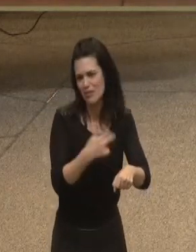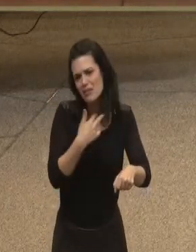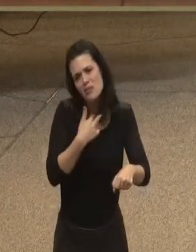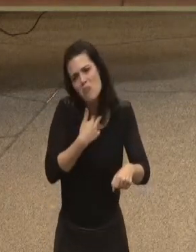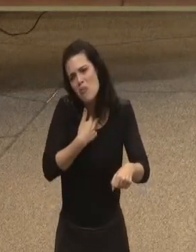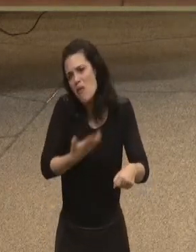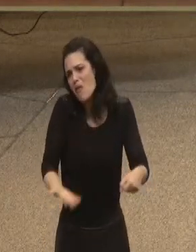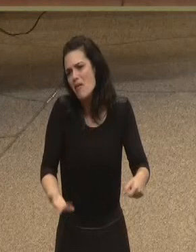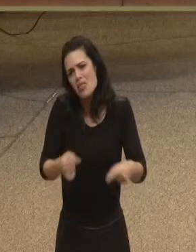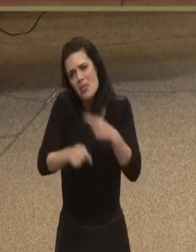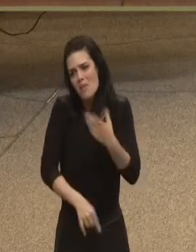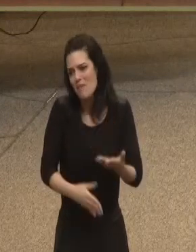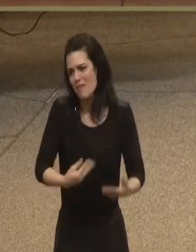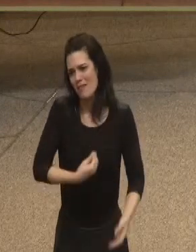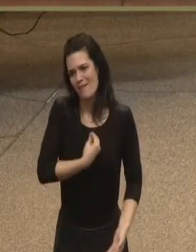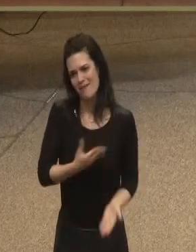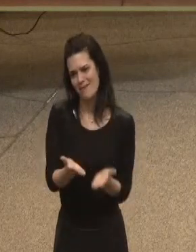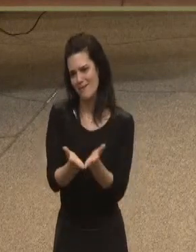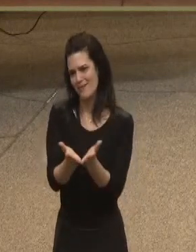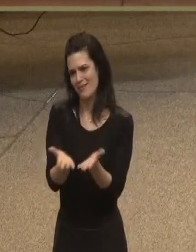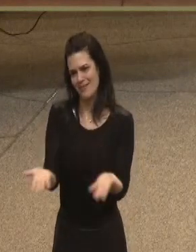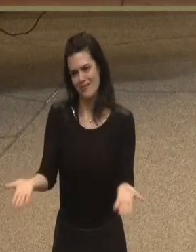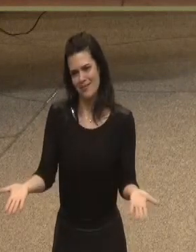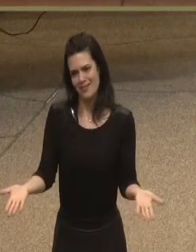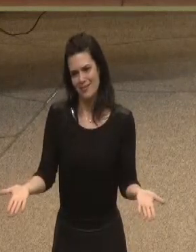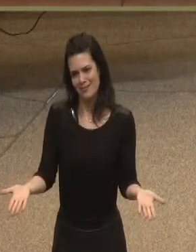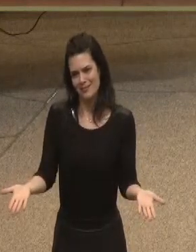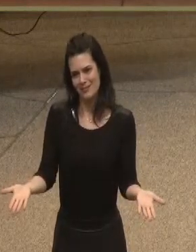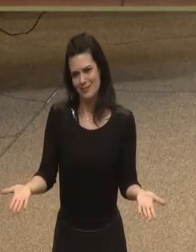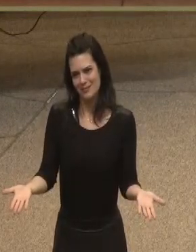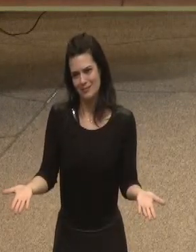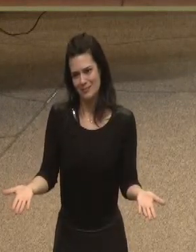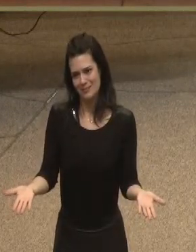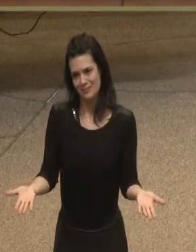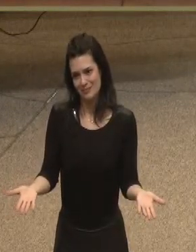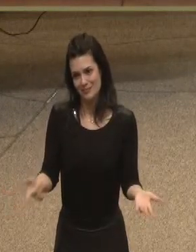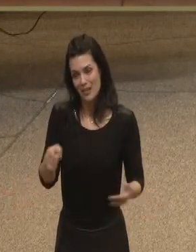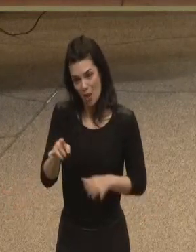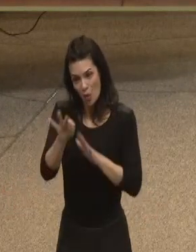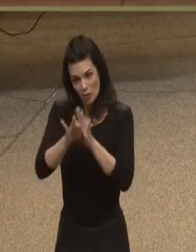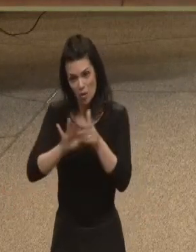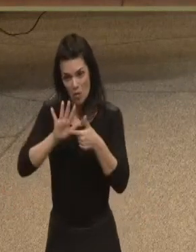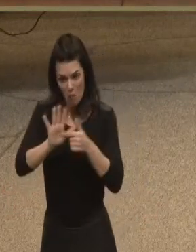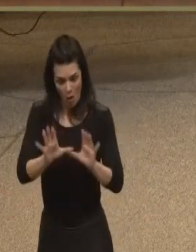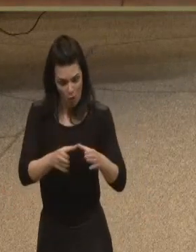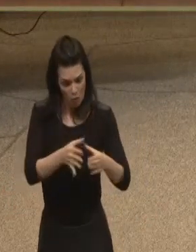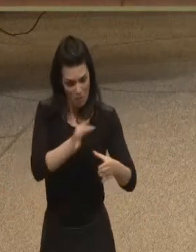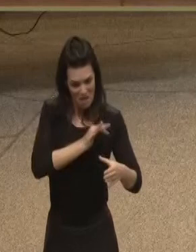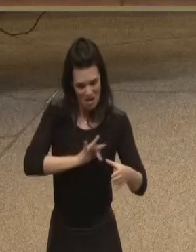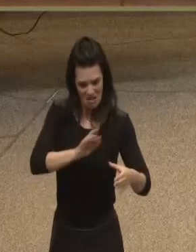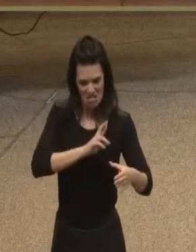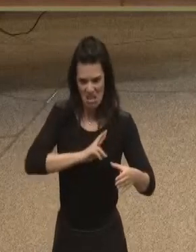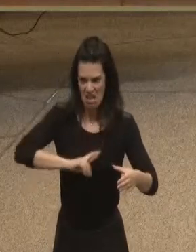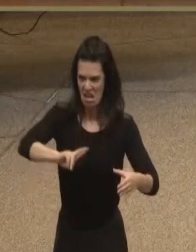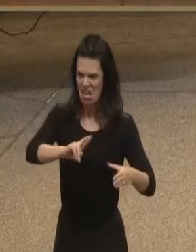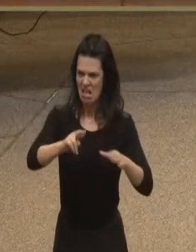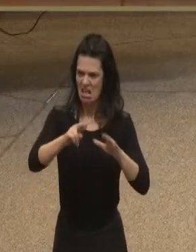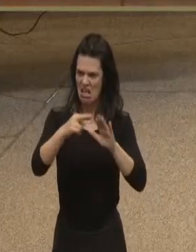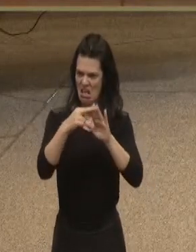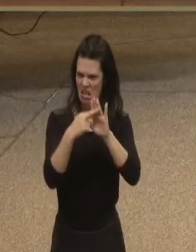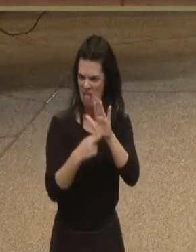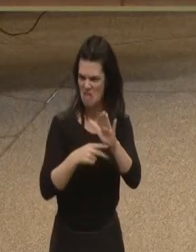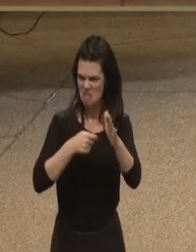essa carnalidade nos faz acreditar que a bênção de Deus se refere somente às coisas dessa vida